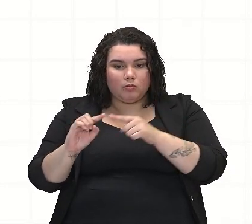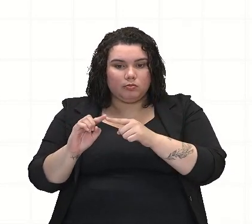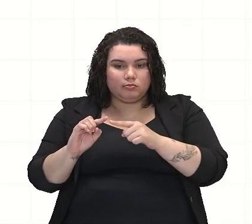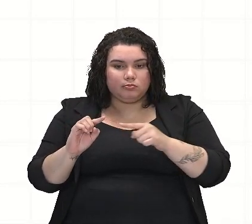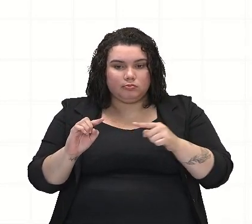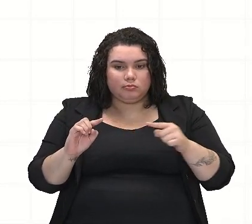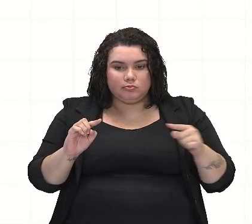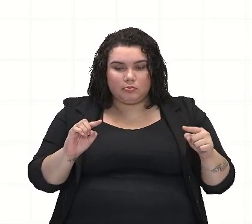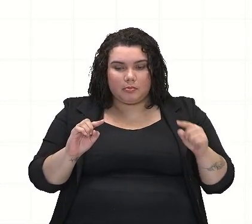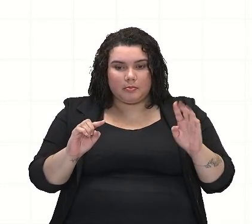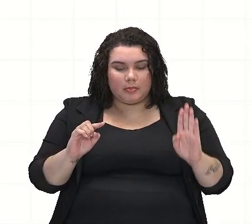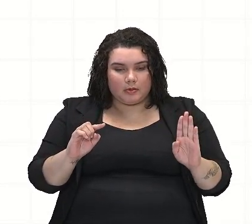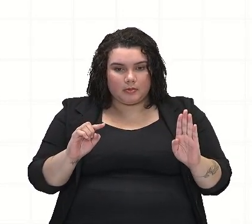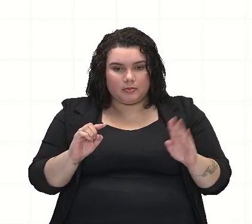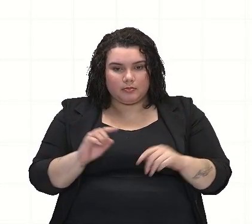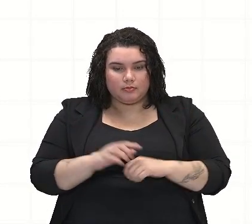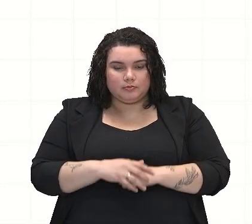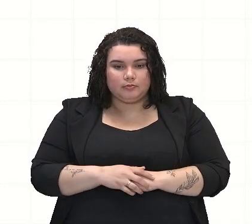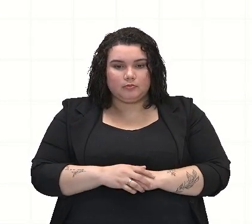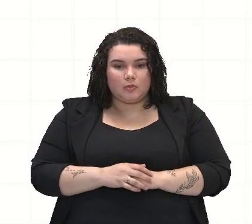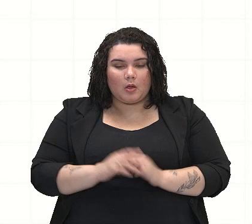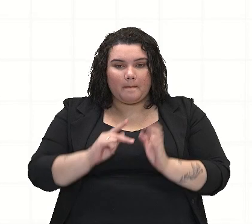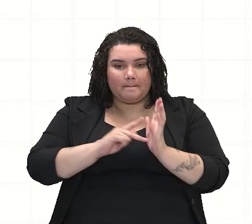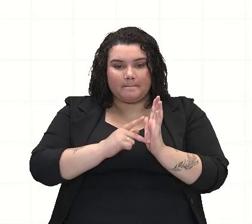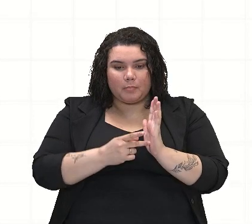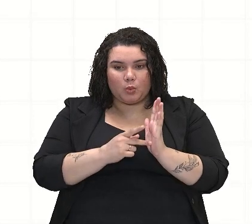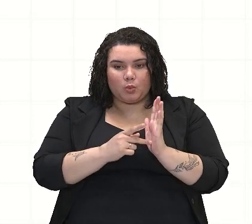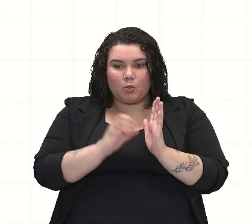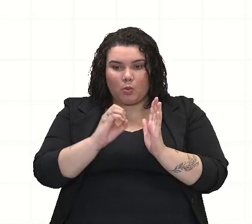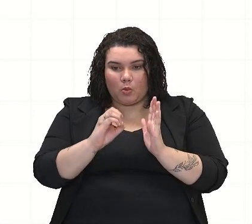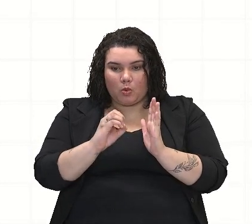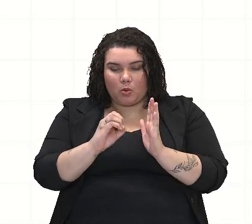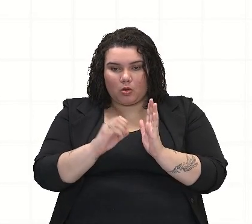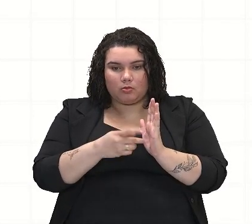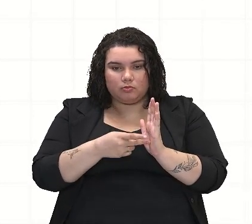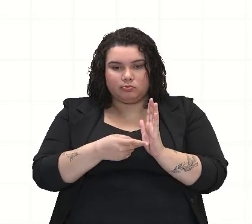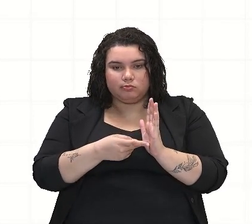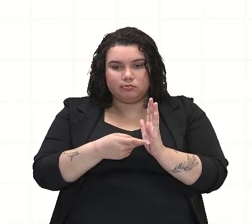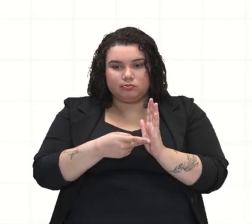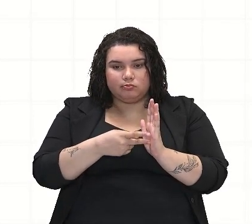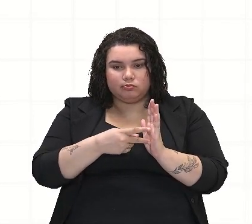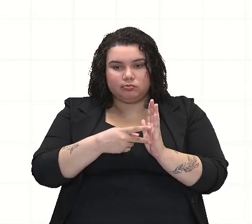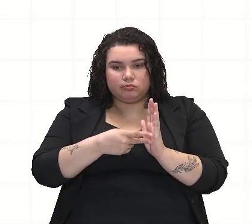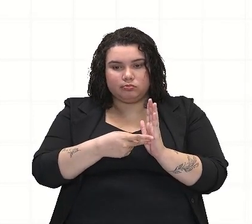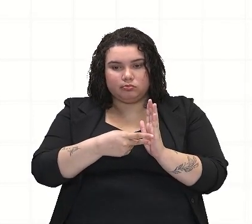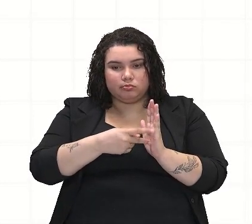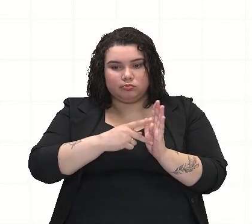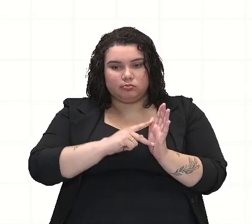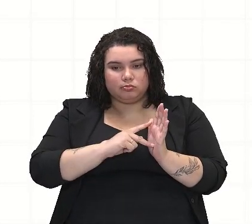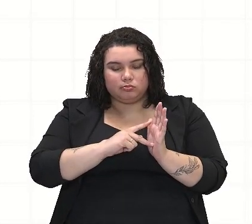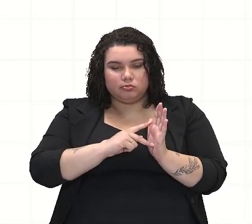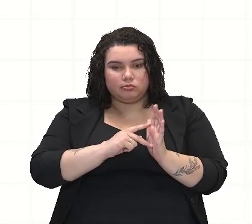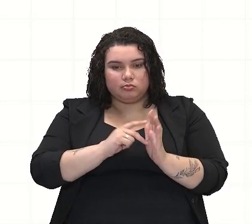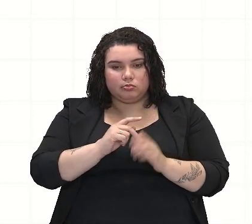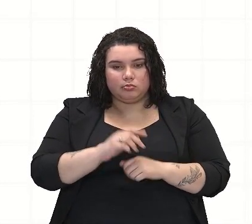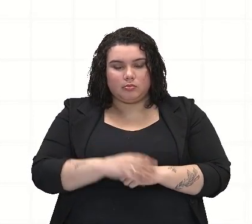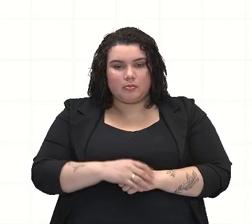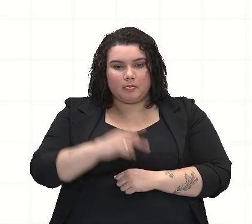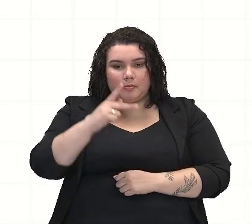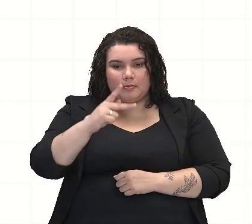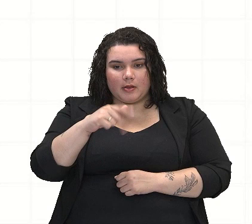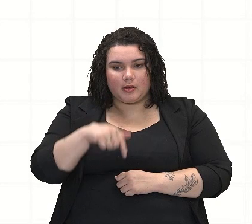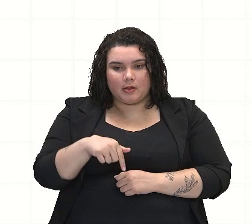Com a ponta seca do compasso em O e uma abertura qualquer, marcamos sobre os lados, né, o ângulo, os pontos P e